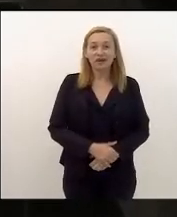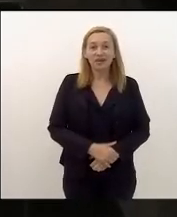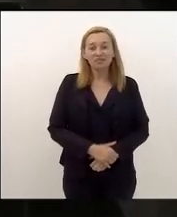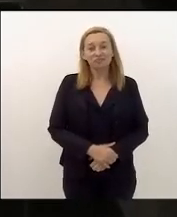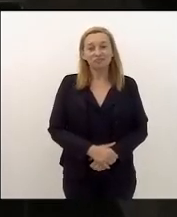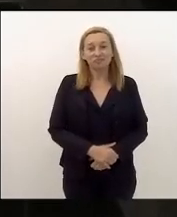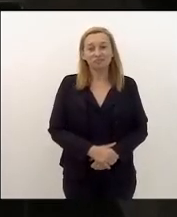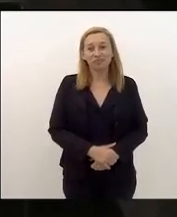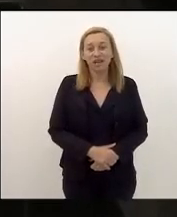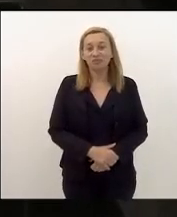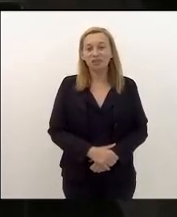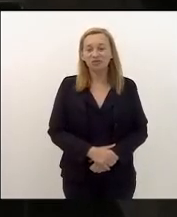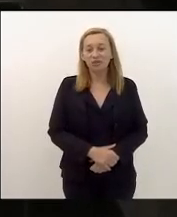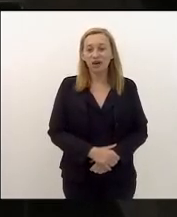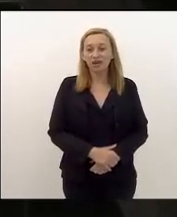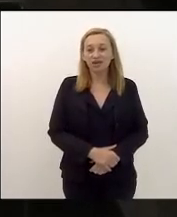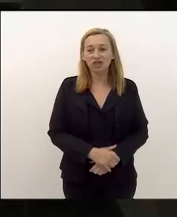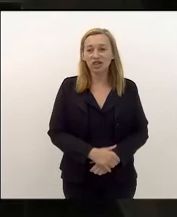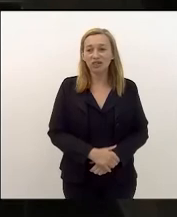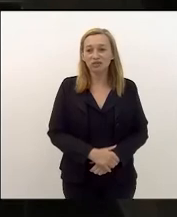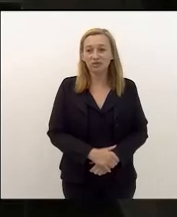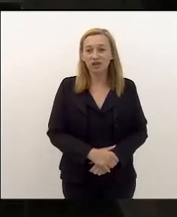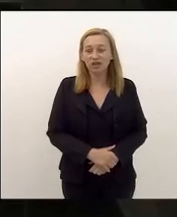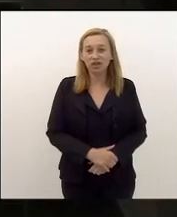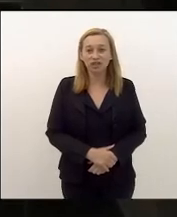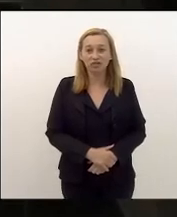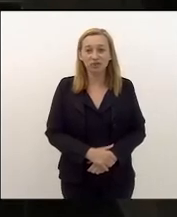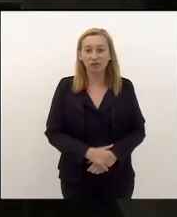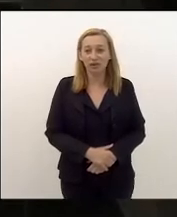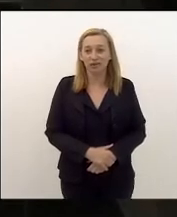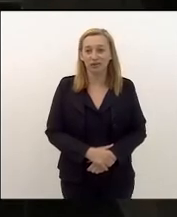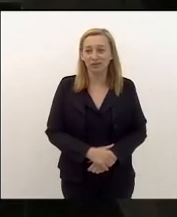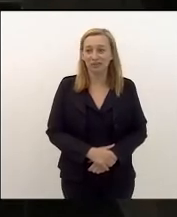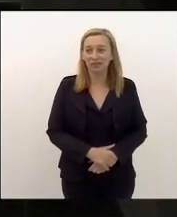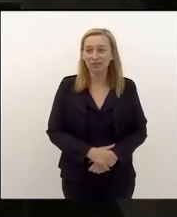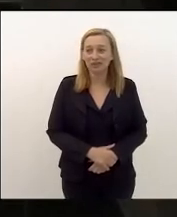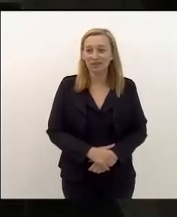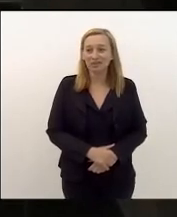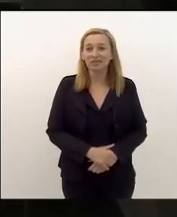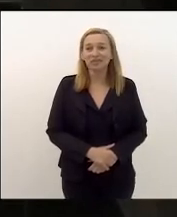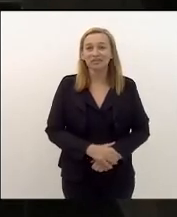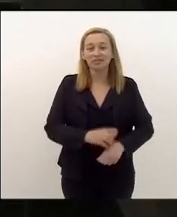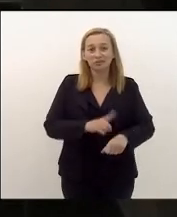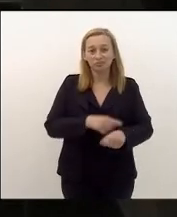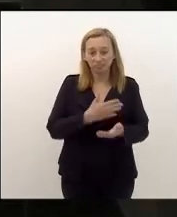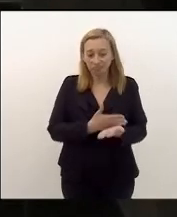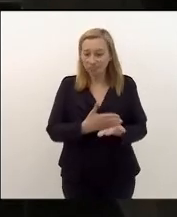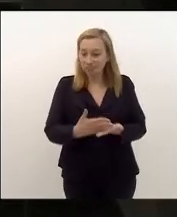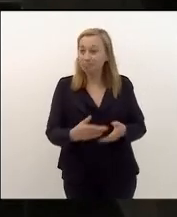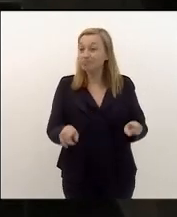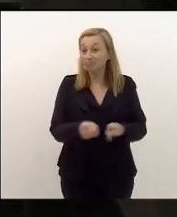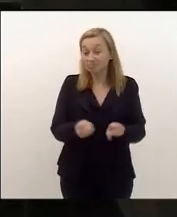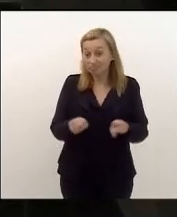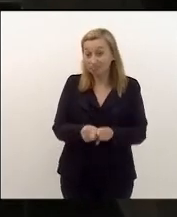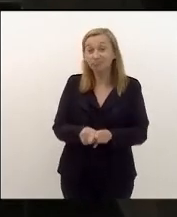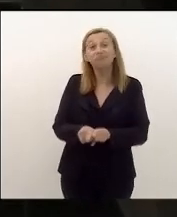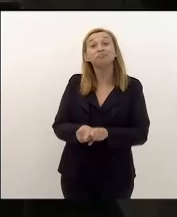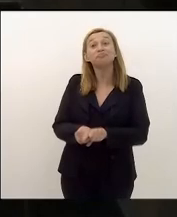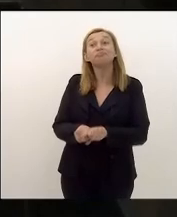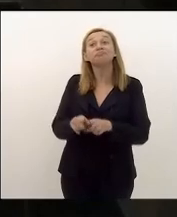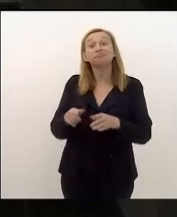de forma remota. Saudei no expediente inicial, também vou saudar aqui no expediente